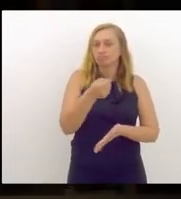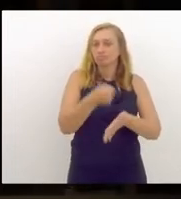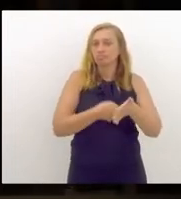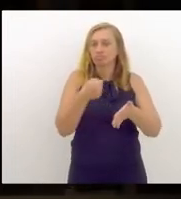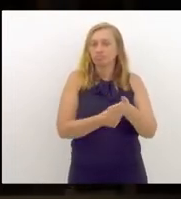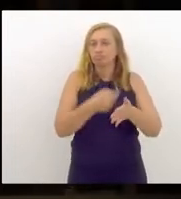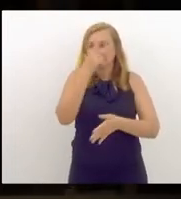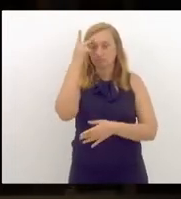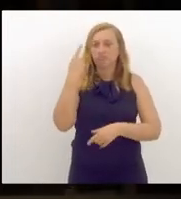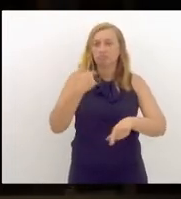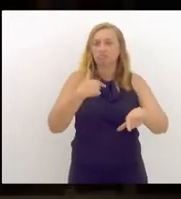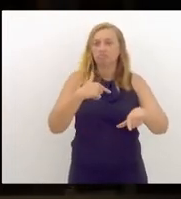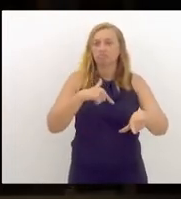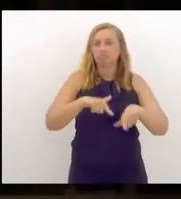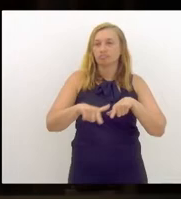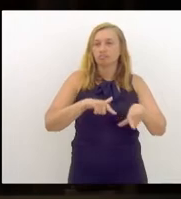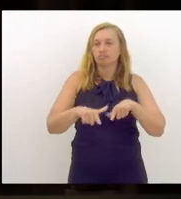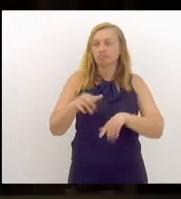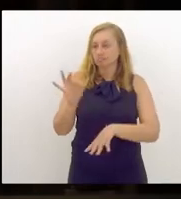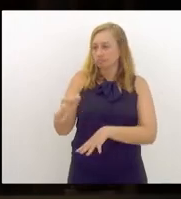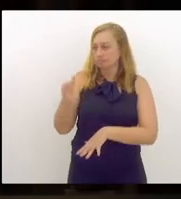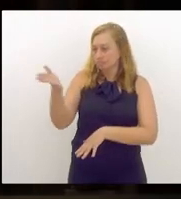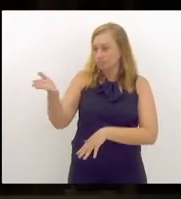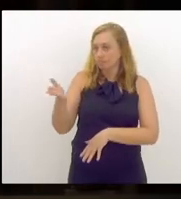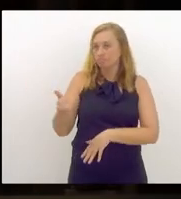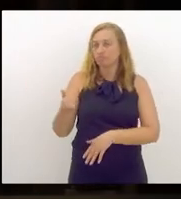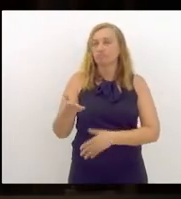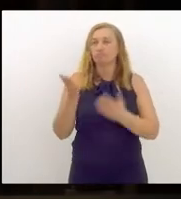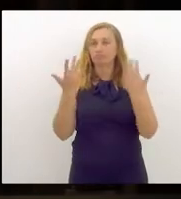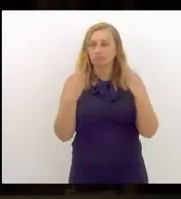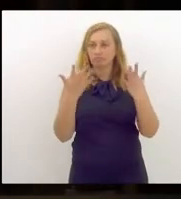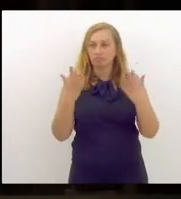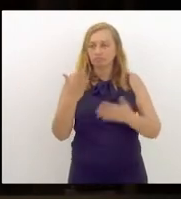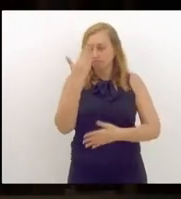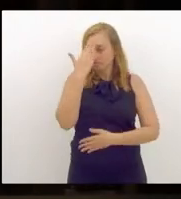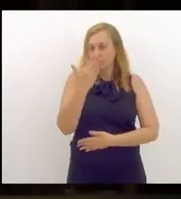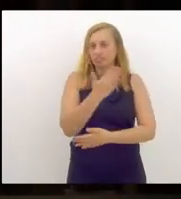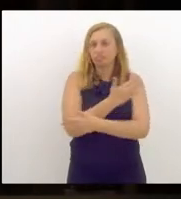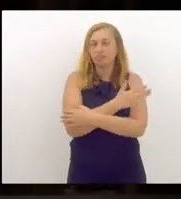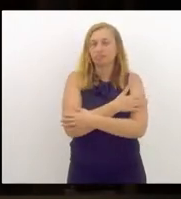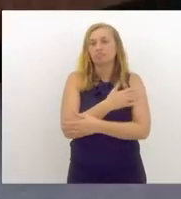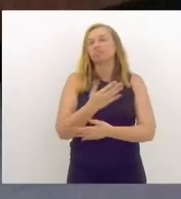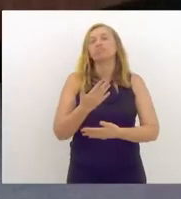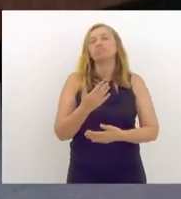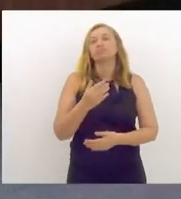dos trabalhadores e a certeza tem em você Mônica Um abraço Boa noite obrigada